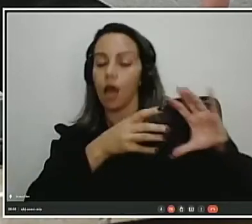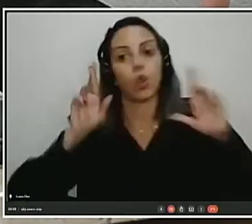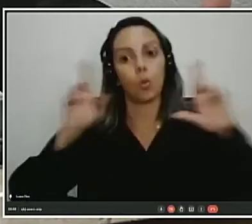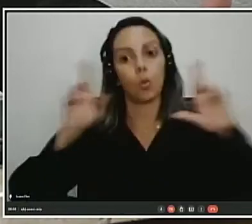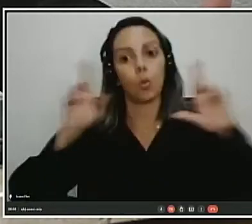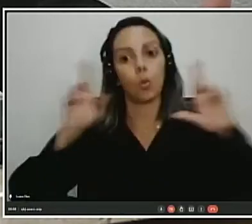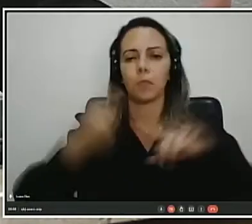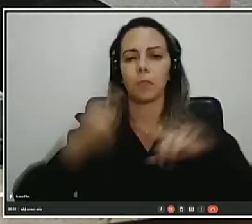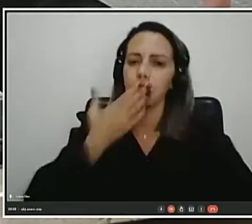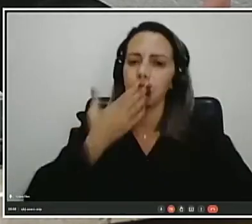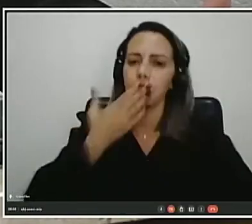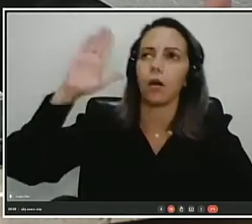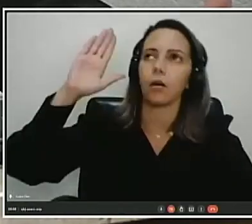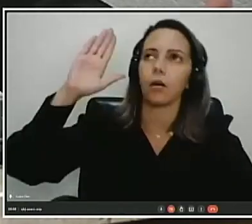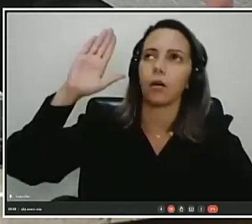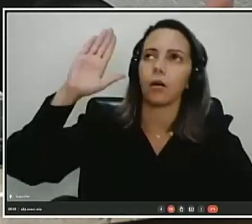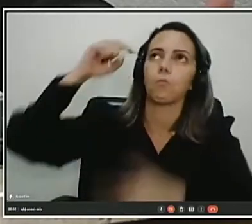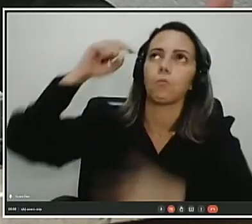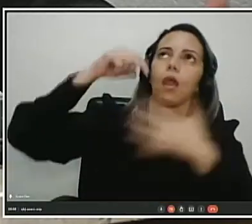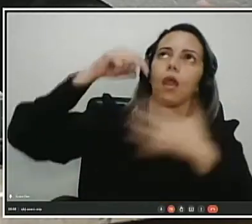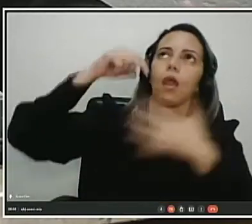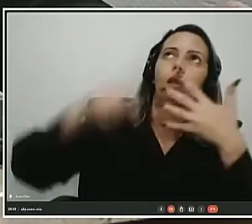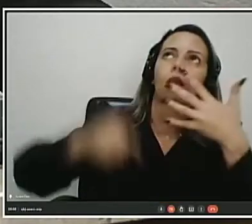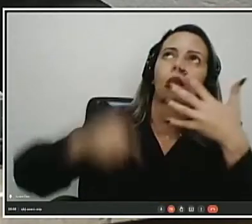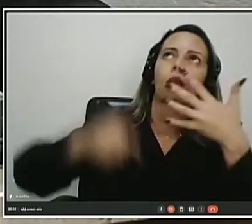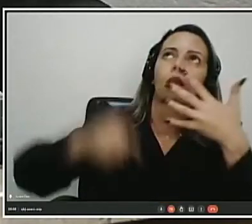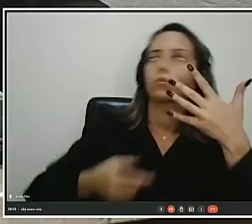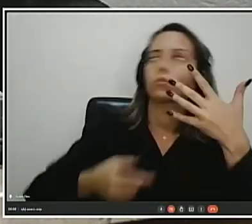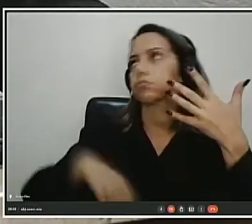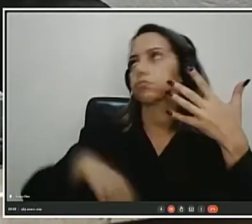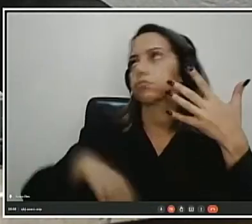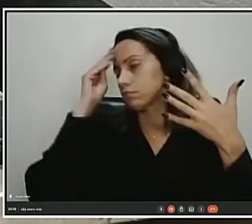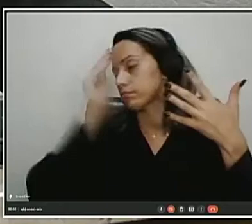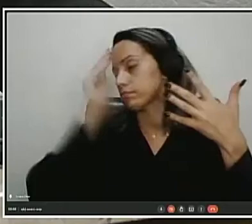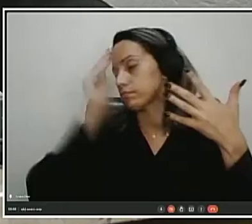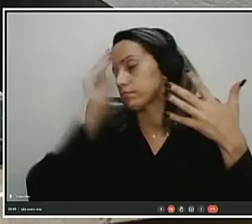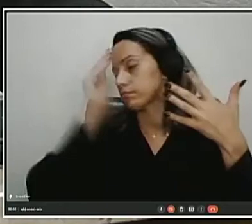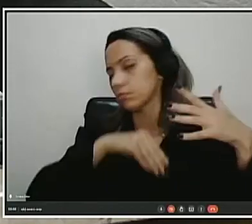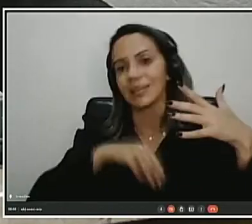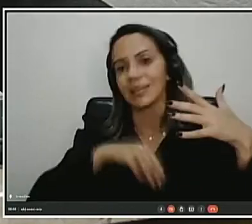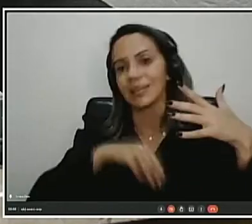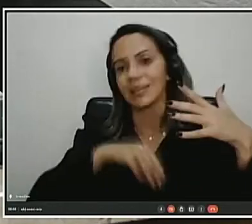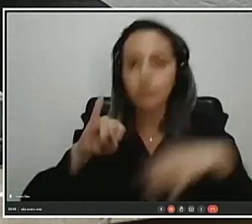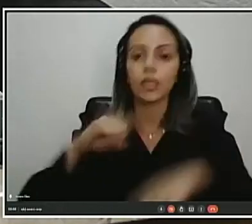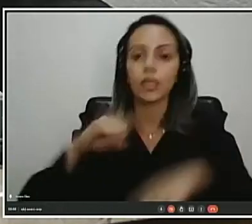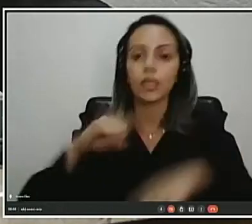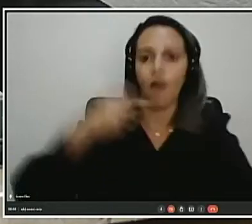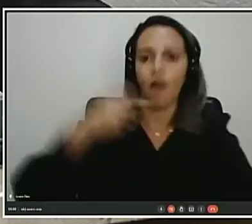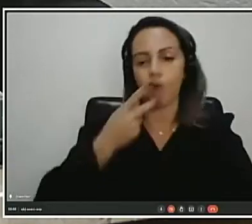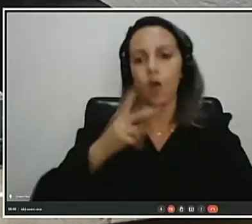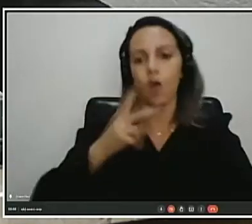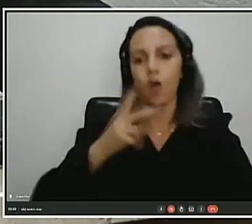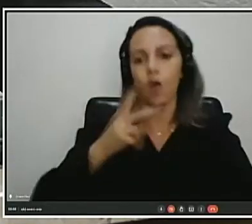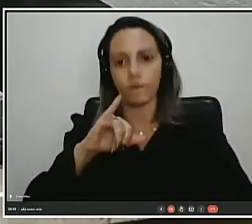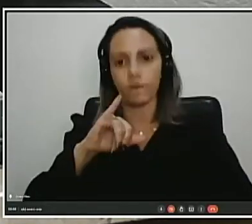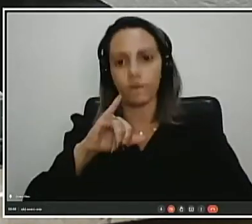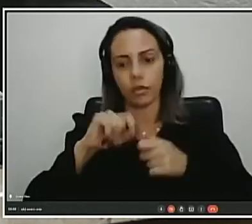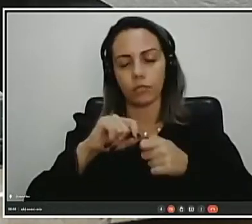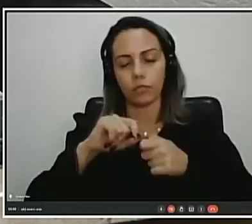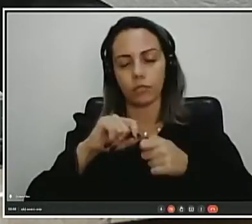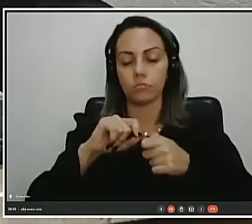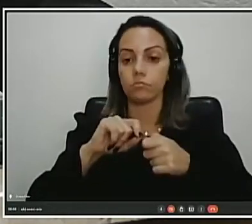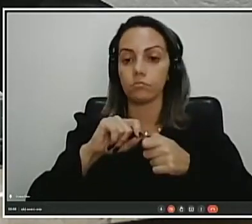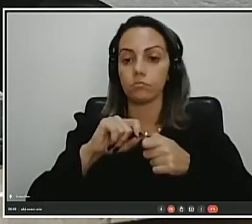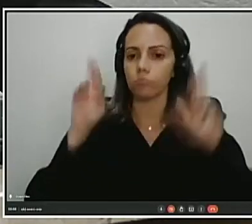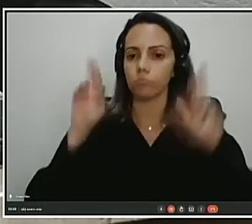é escaldado de promessas, tal. Então, para mim, se o deputado falou que vai trazer, a hora que ele trazer,